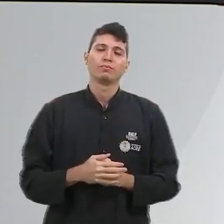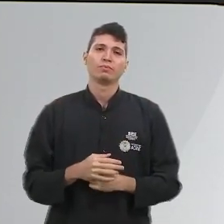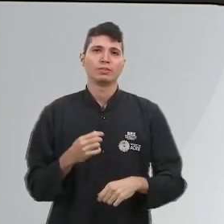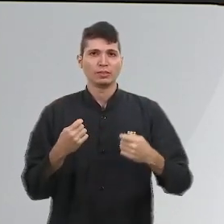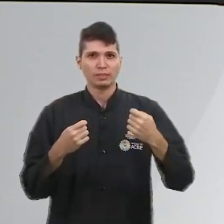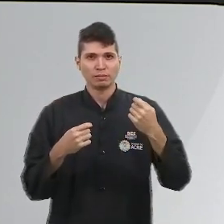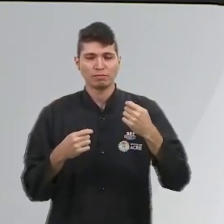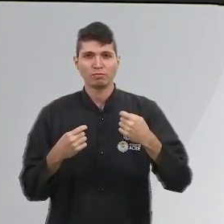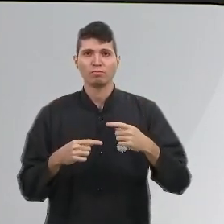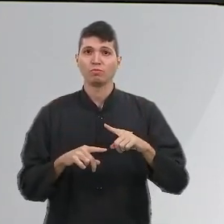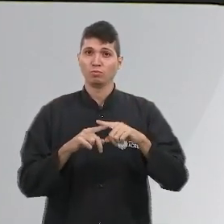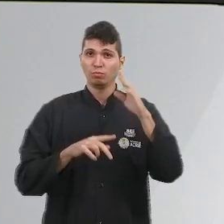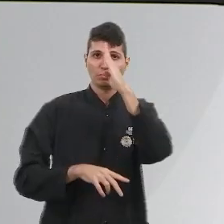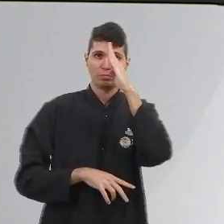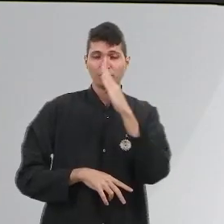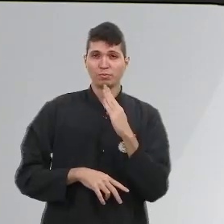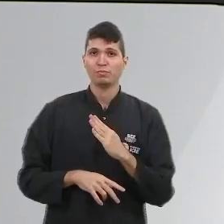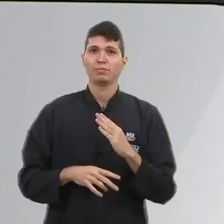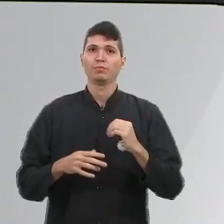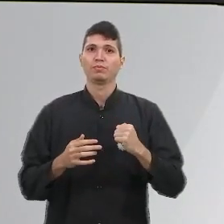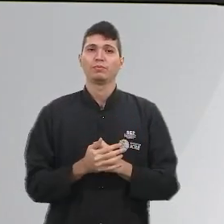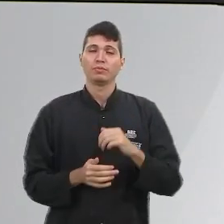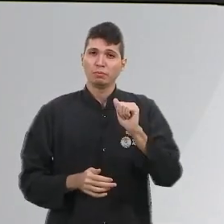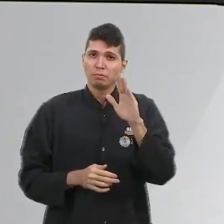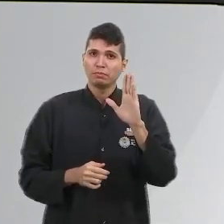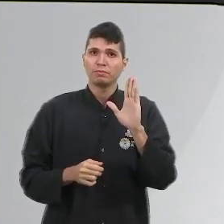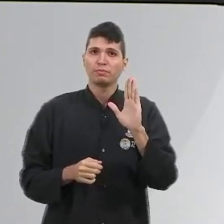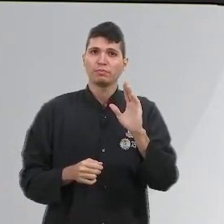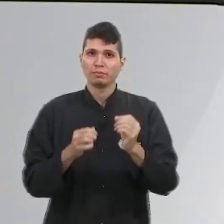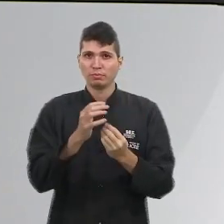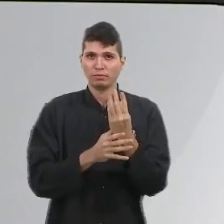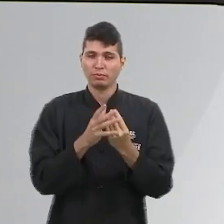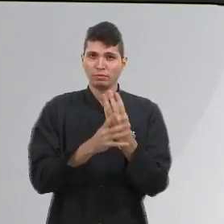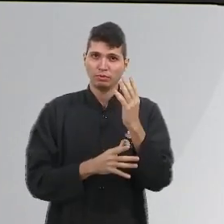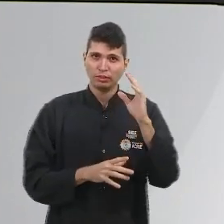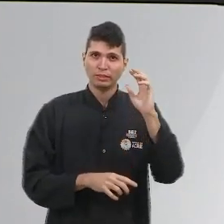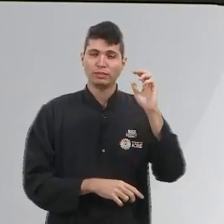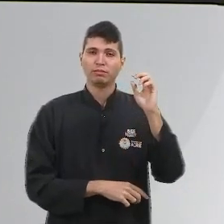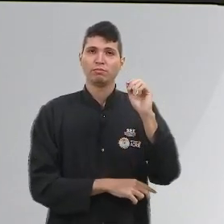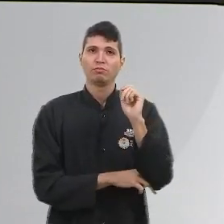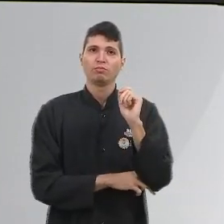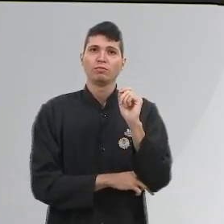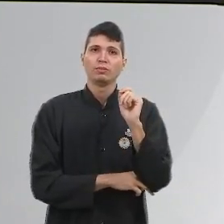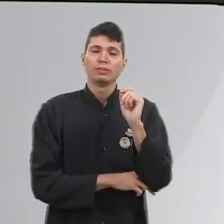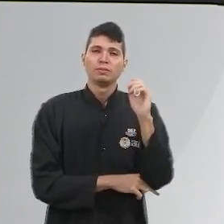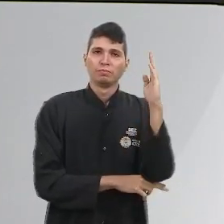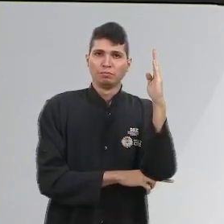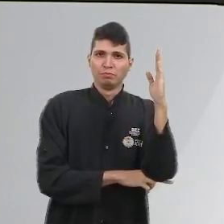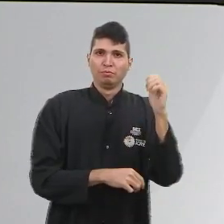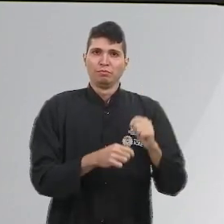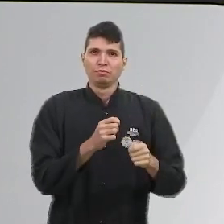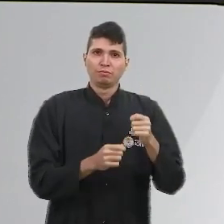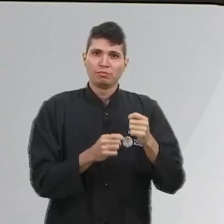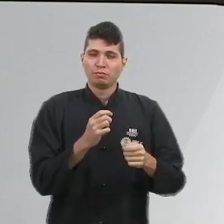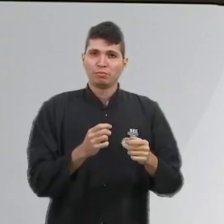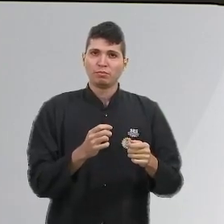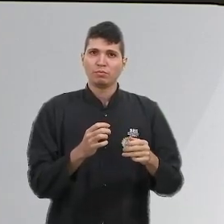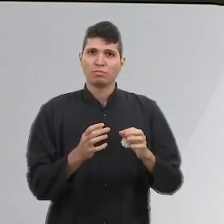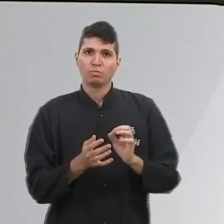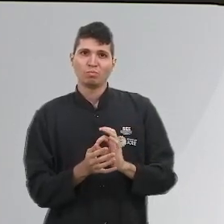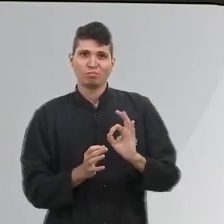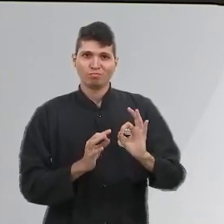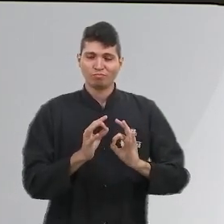prejudicial. No Brasil, a maior produção de carvão vegetal ela é feita de maneira desorganizada, não ocorre